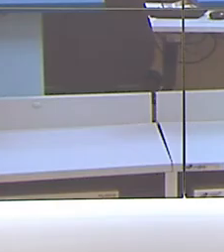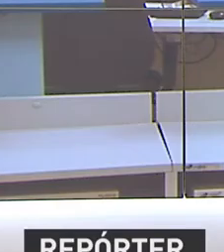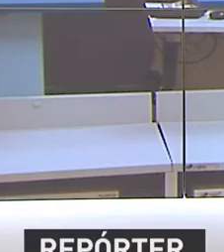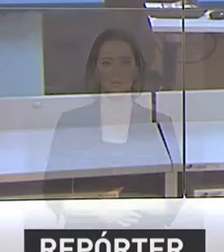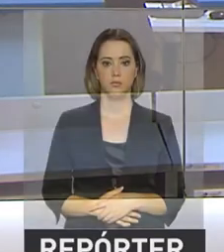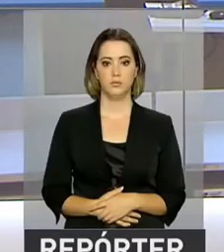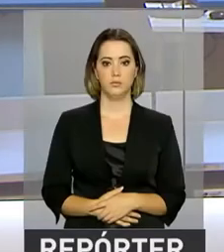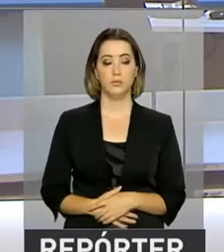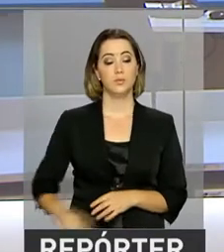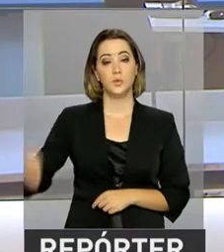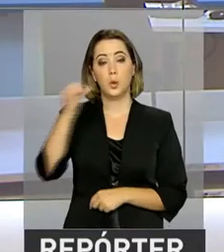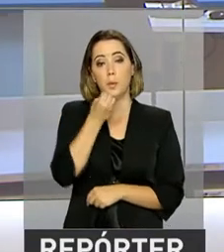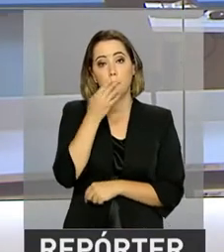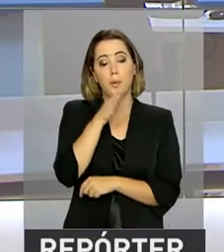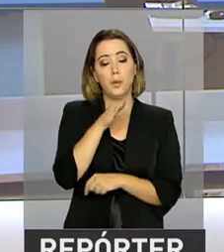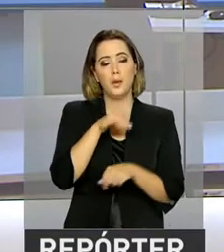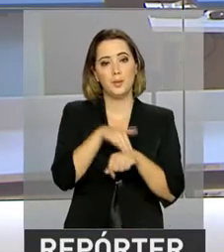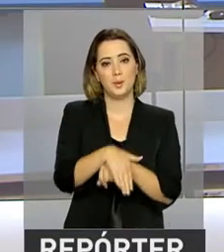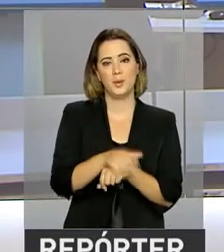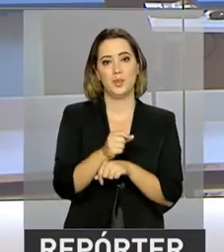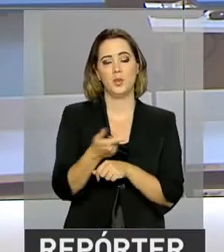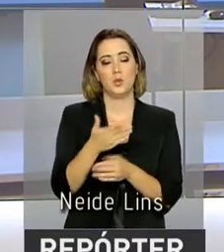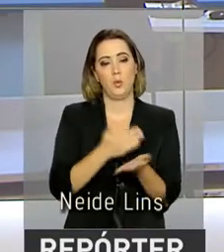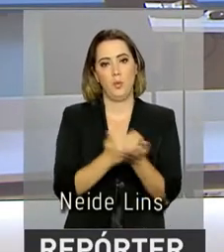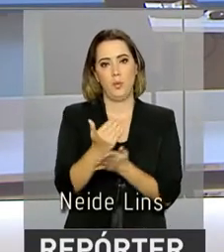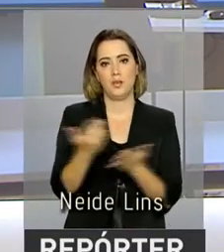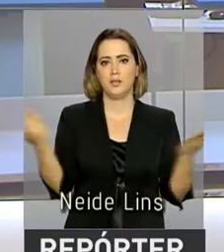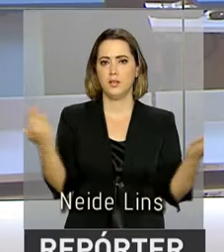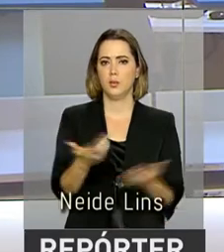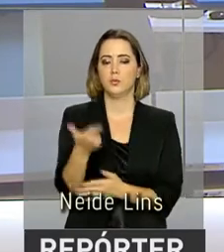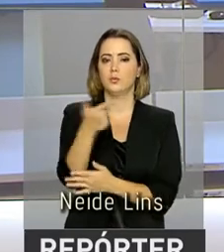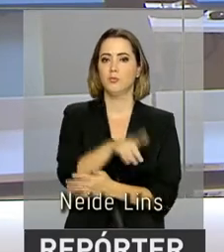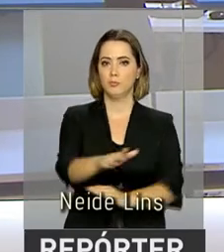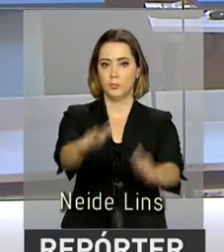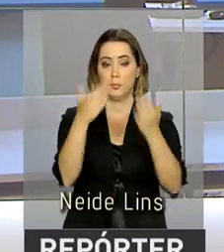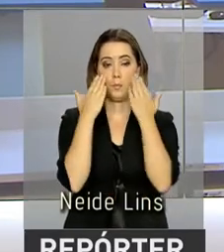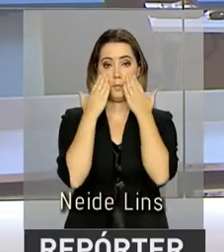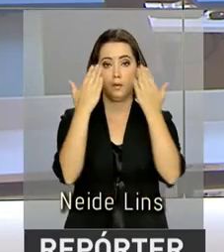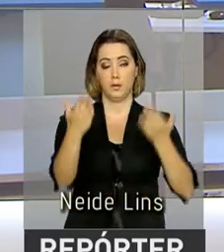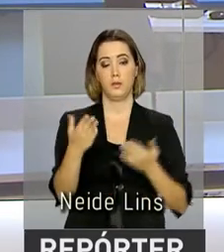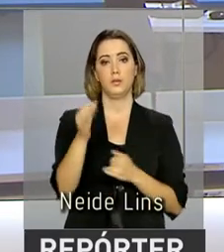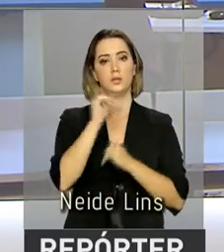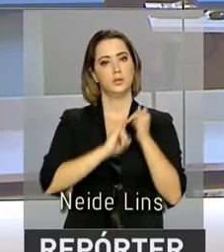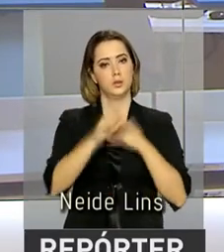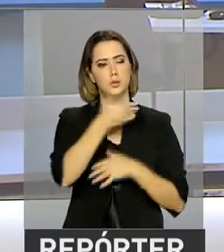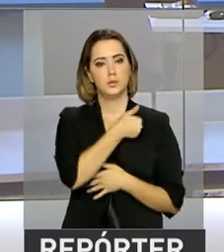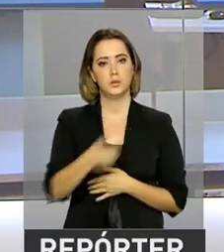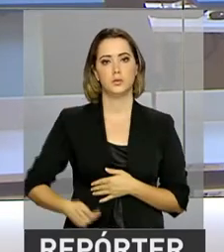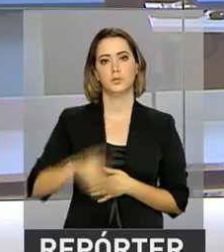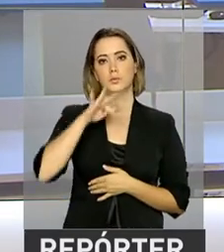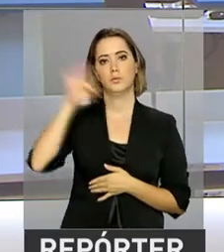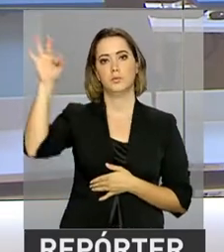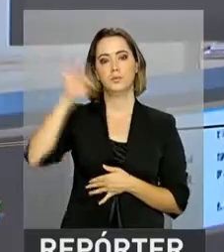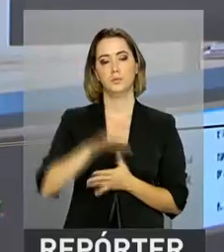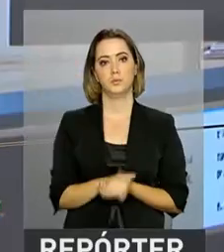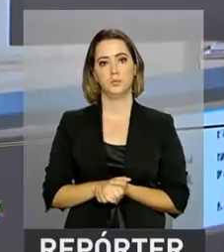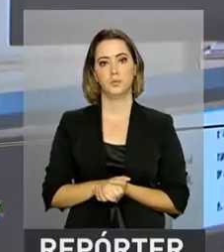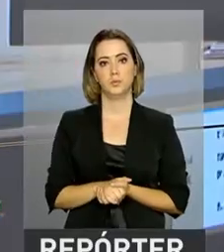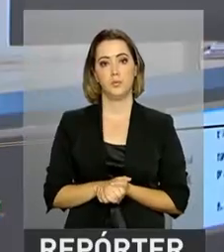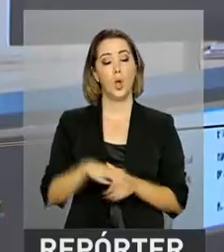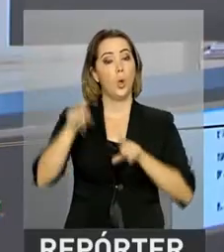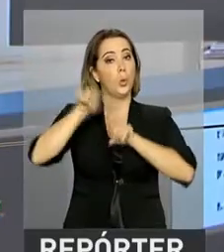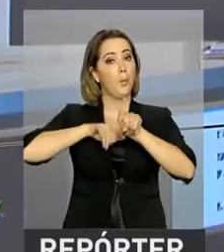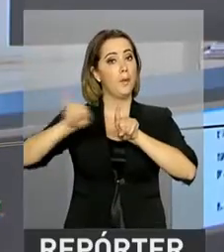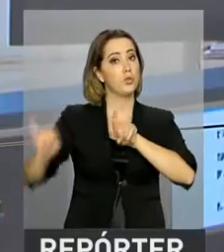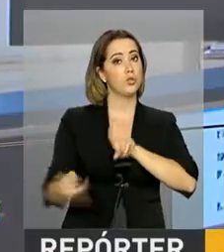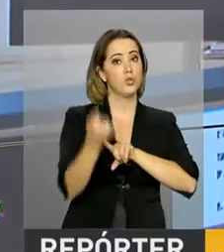olá boa noite começa agora mais uma edição do repórter nbr com as notícias do governo federal em